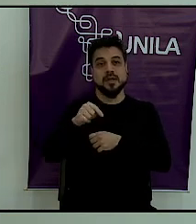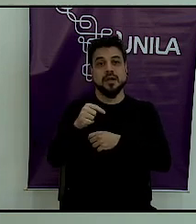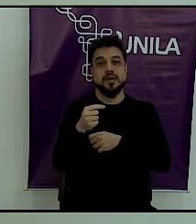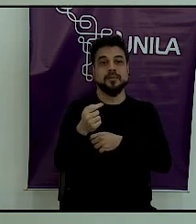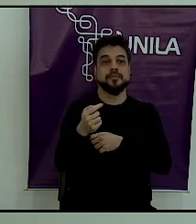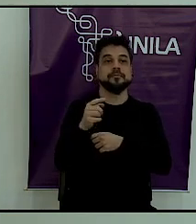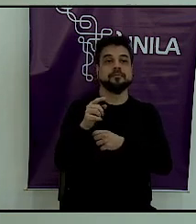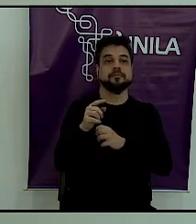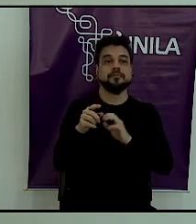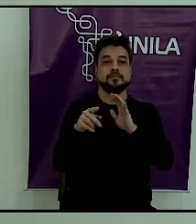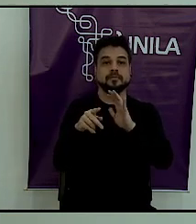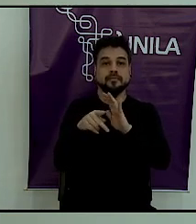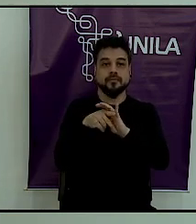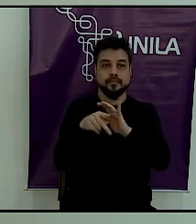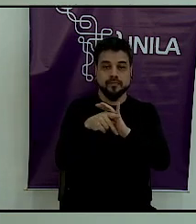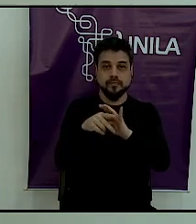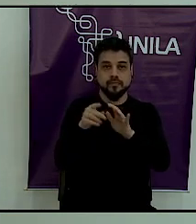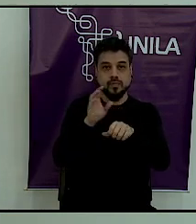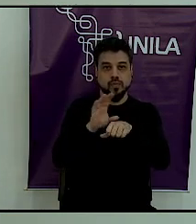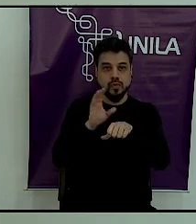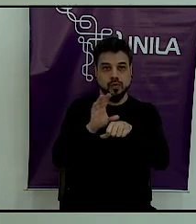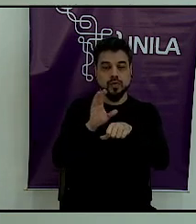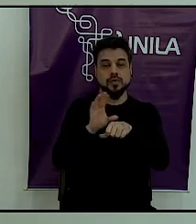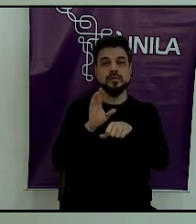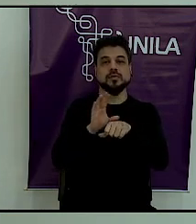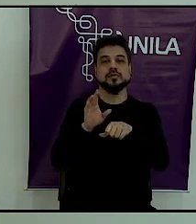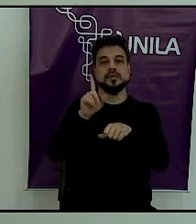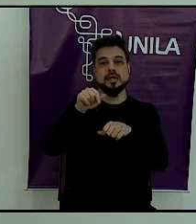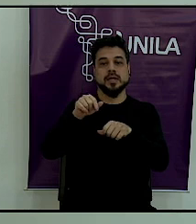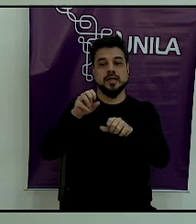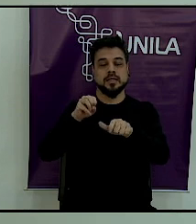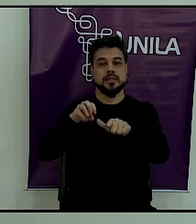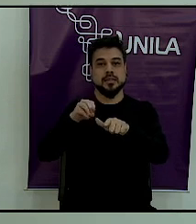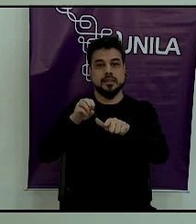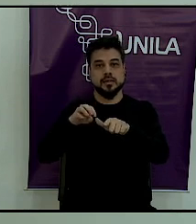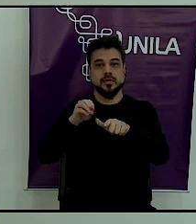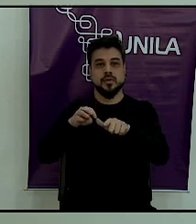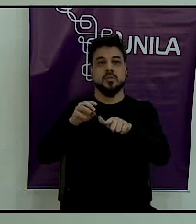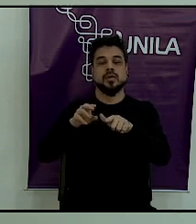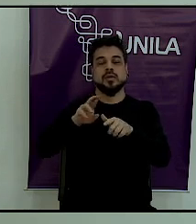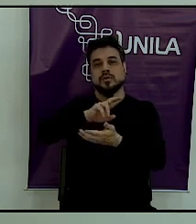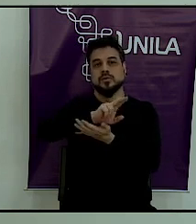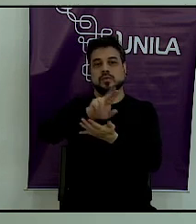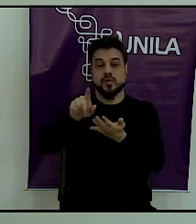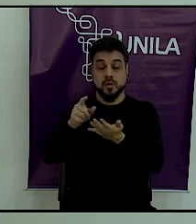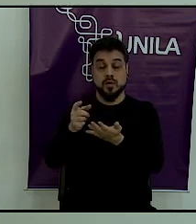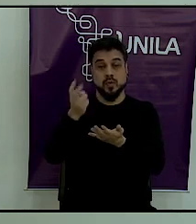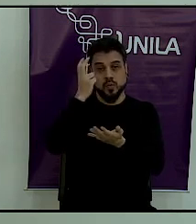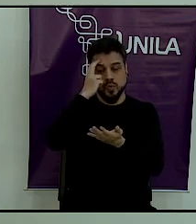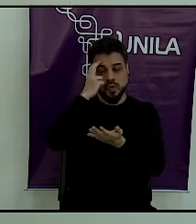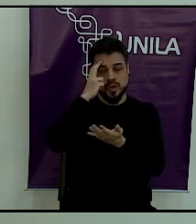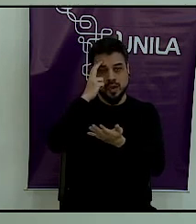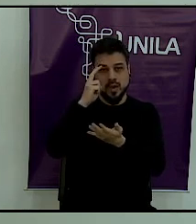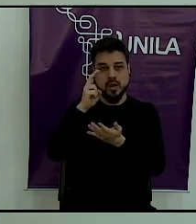curso desta universidade, né, que é a Licenciatura Intercultural Guarani no